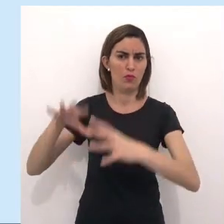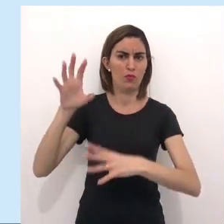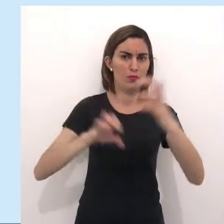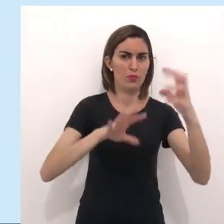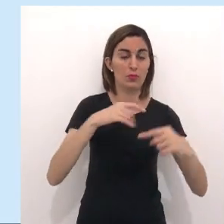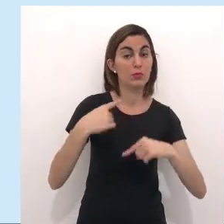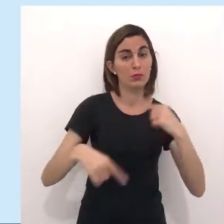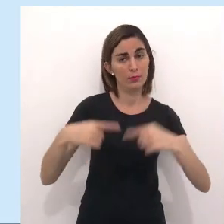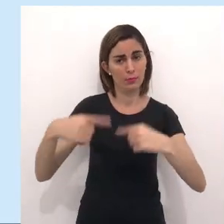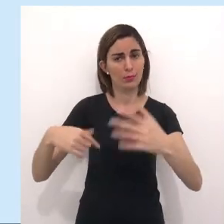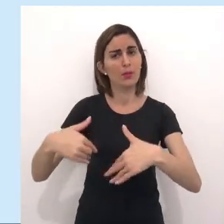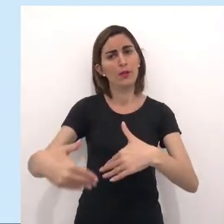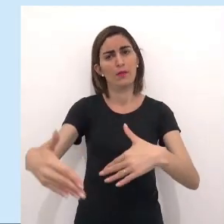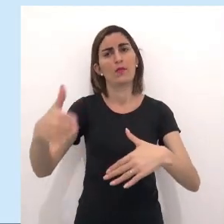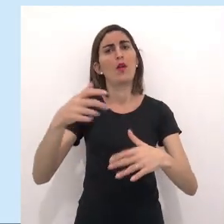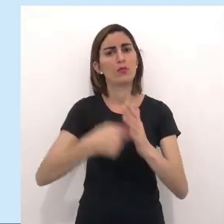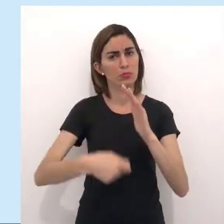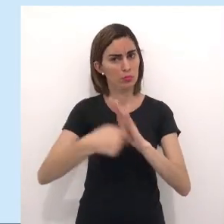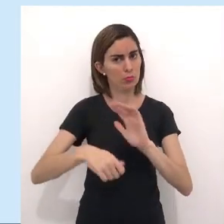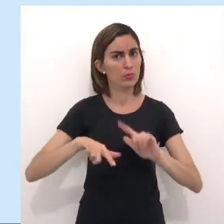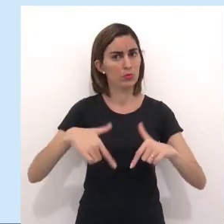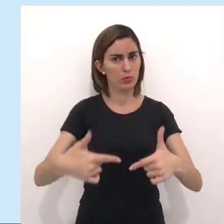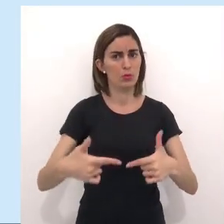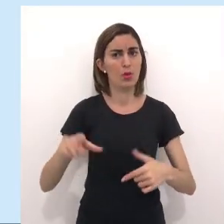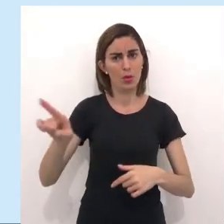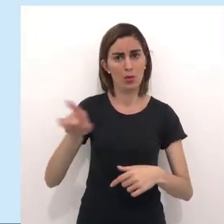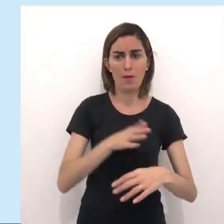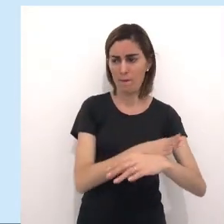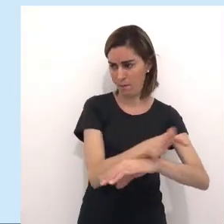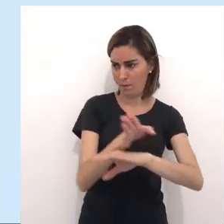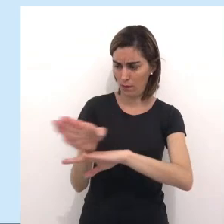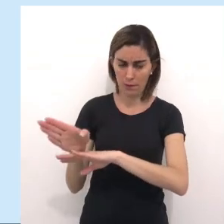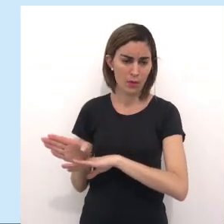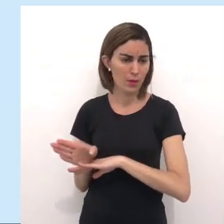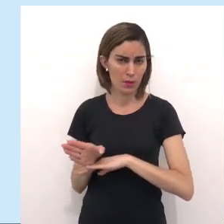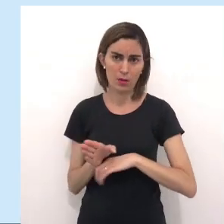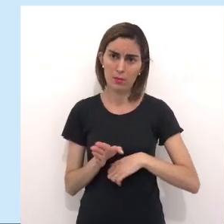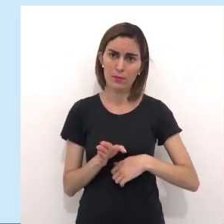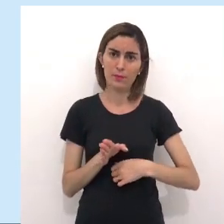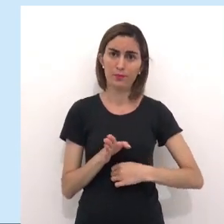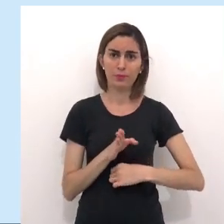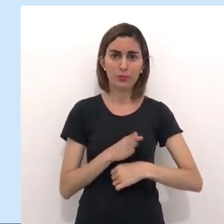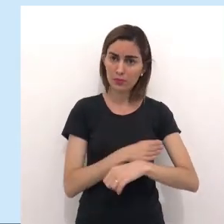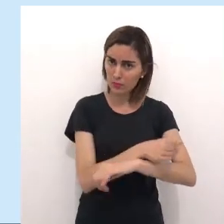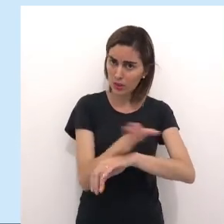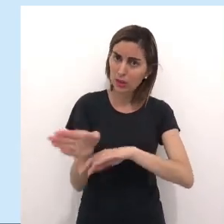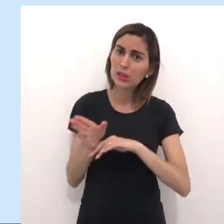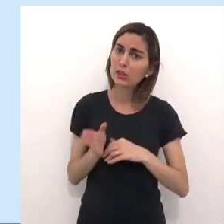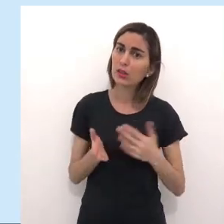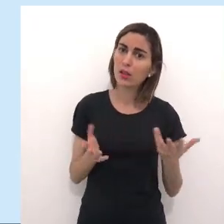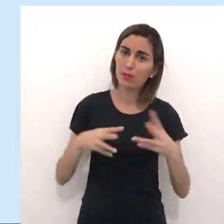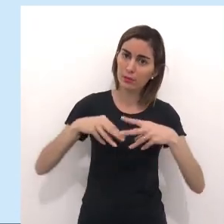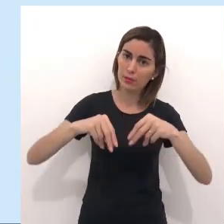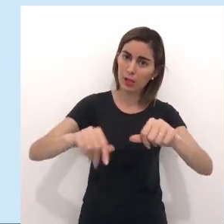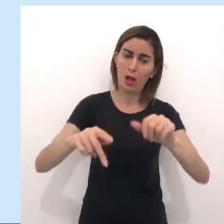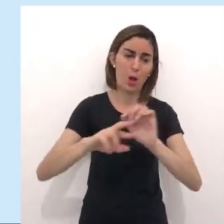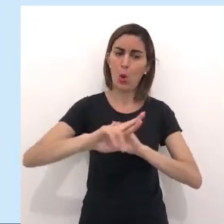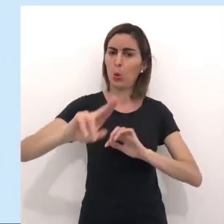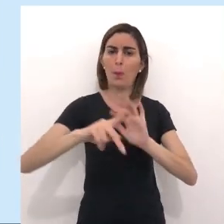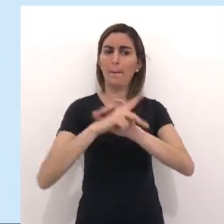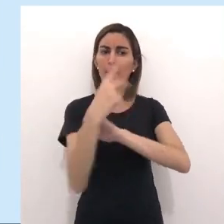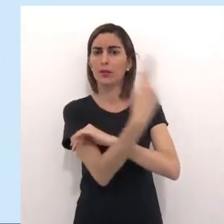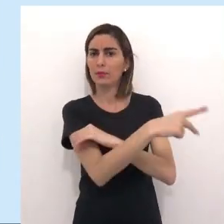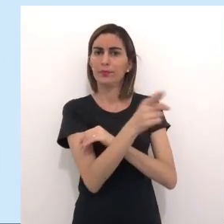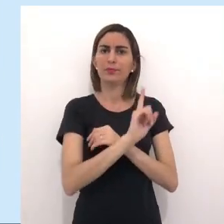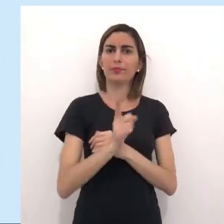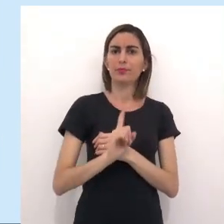aí foi uma forma de resistência. Os invasores entraram em terras que não pertenciam e